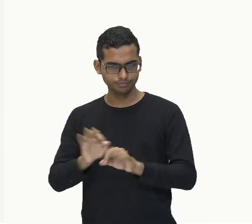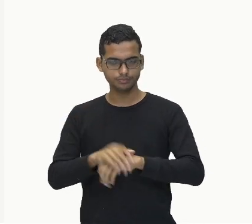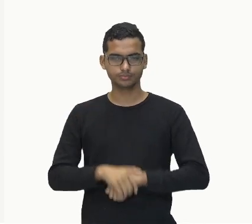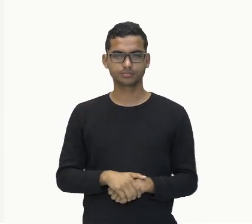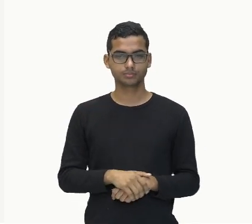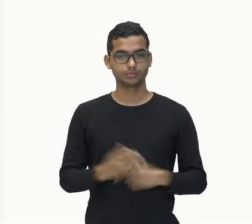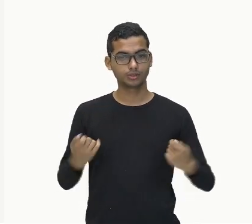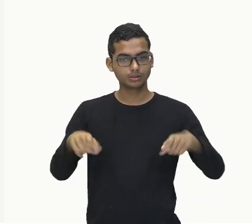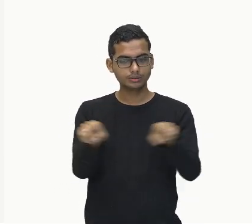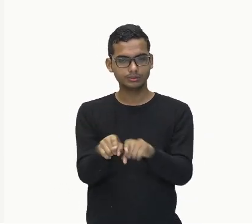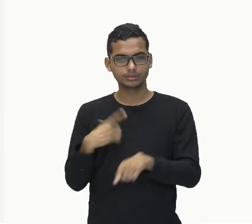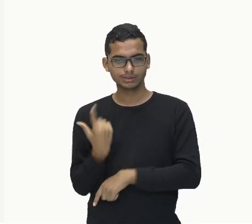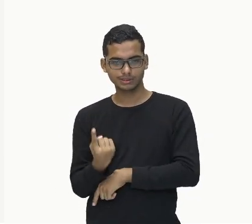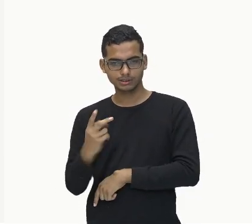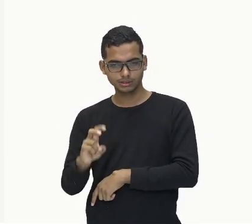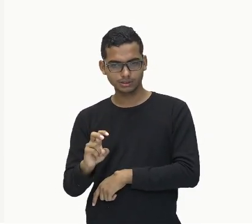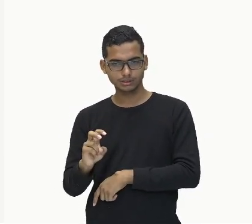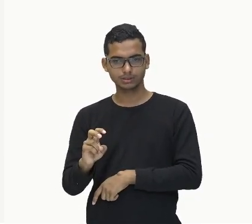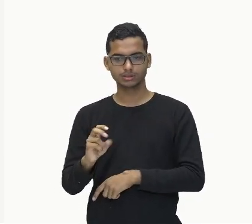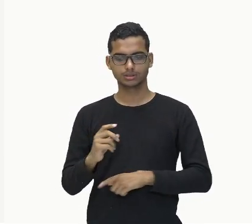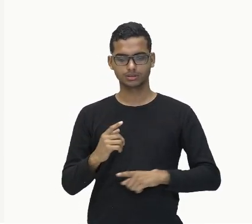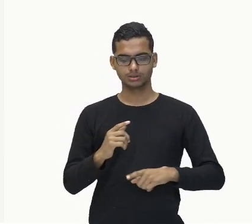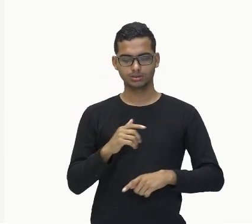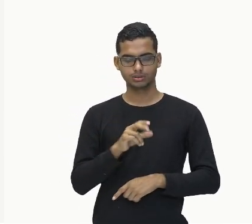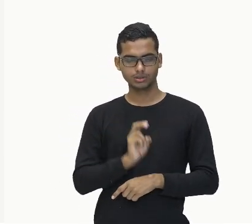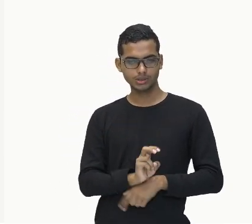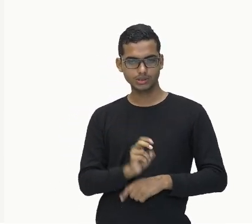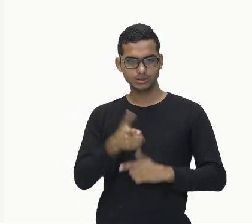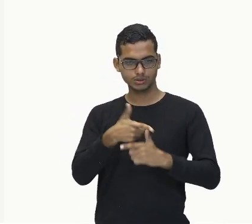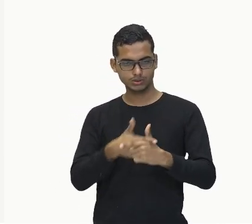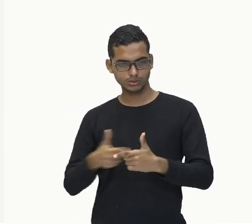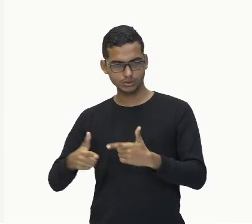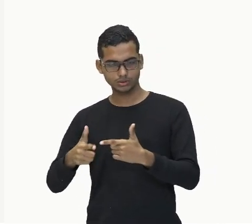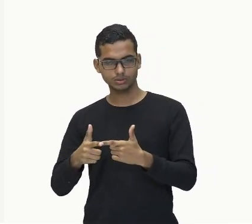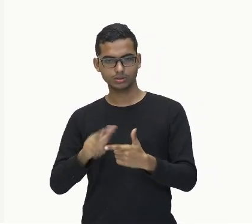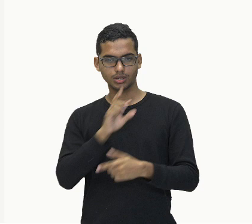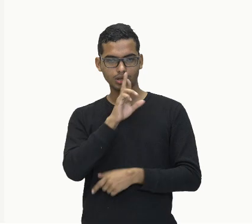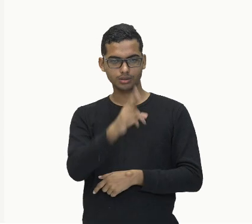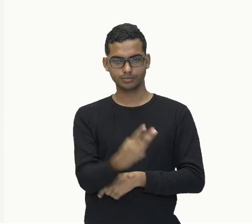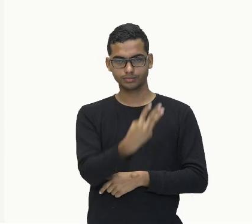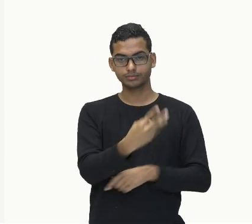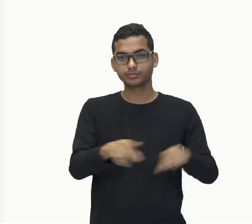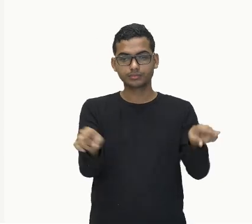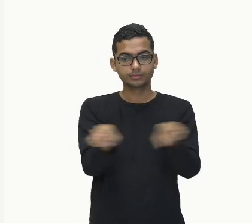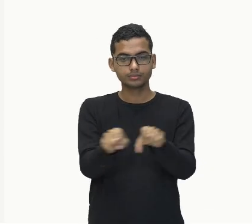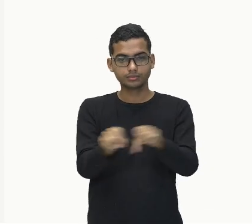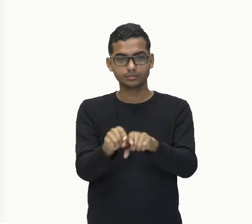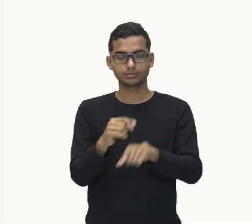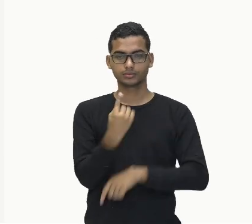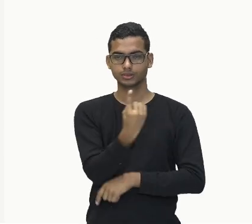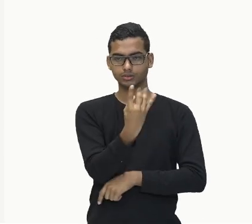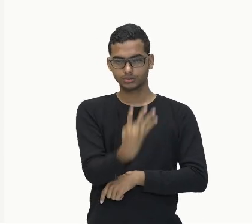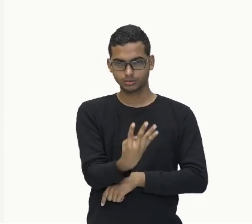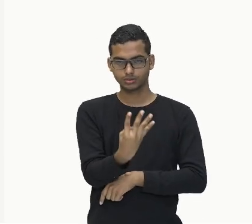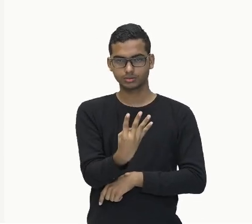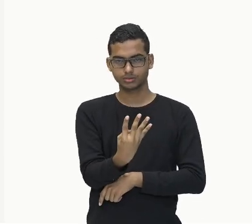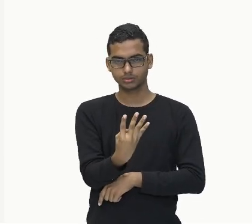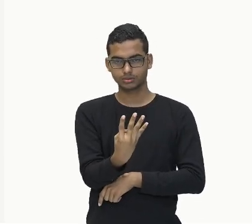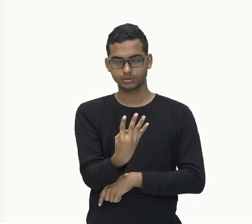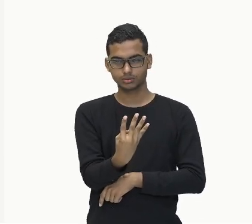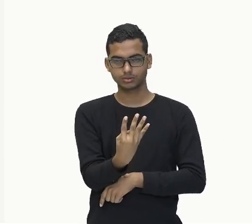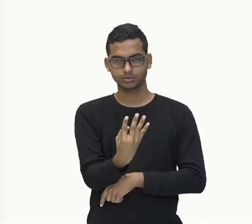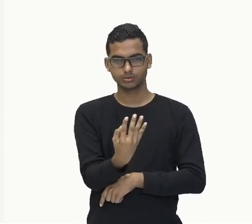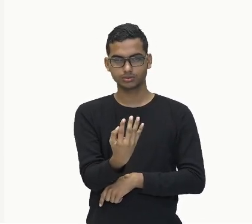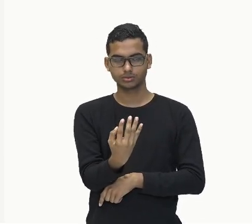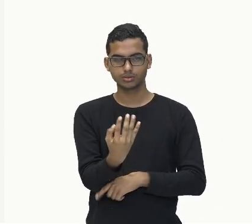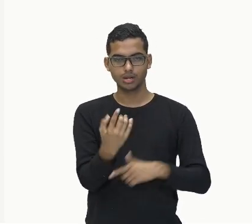dividir aqui o 15 por 5, que vai dar 3. E também podemos dividir o 14 por 2,